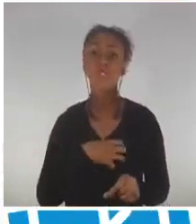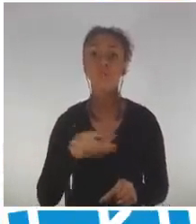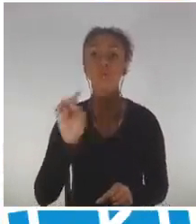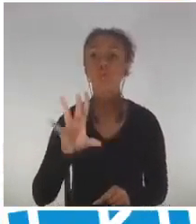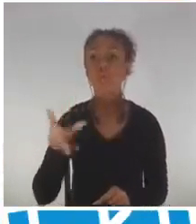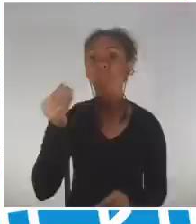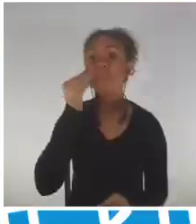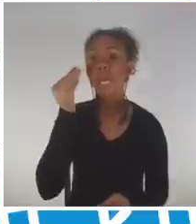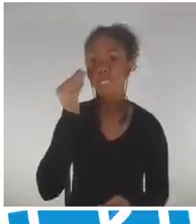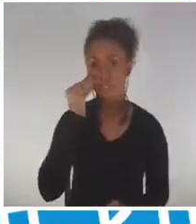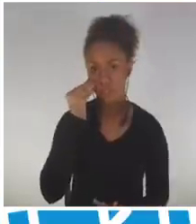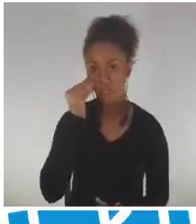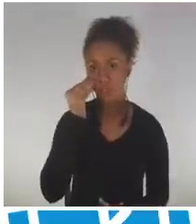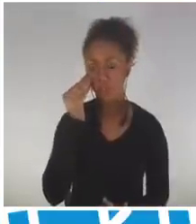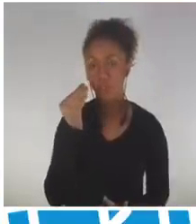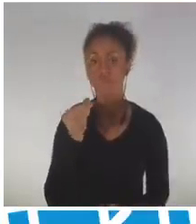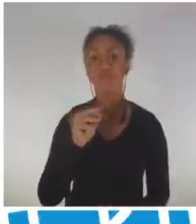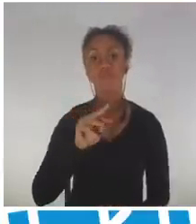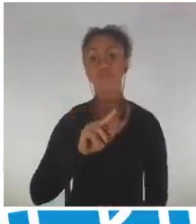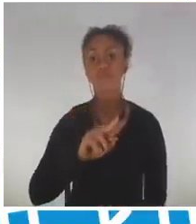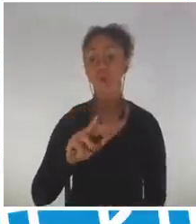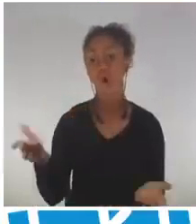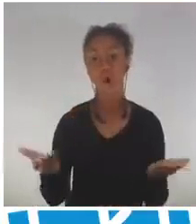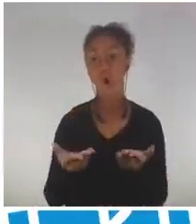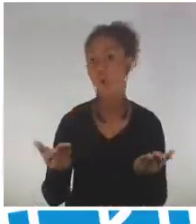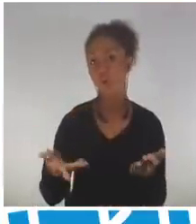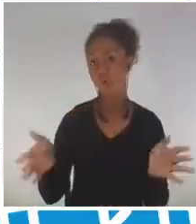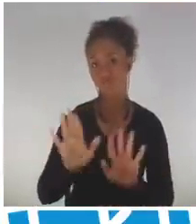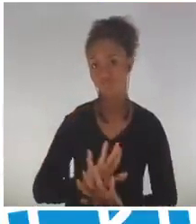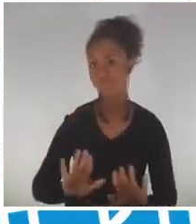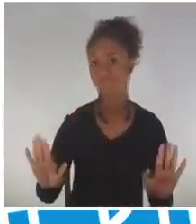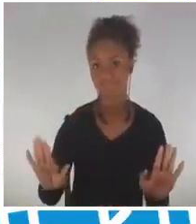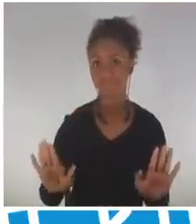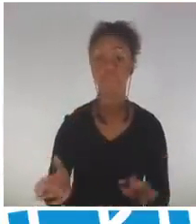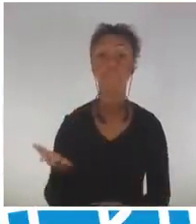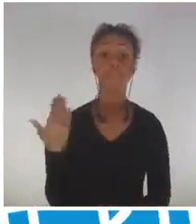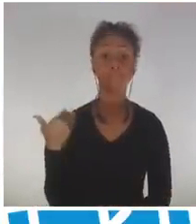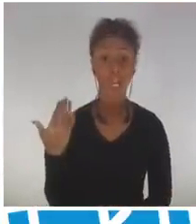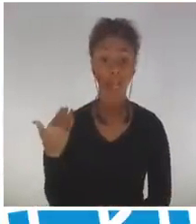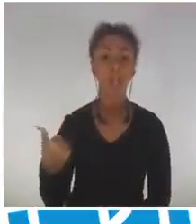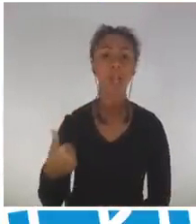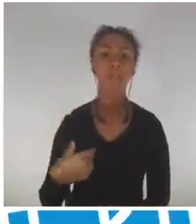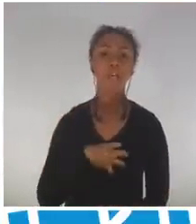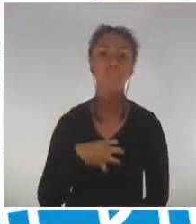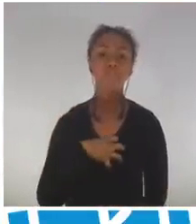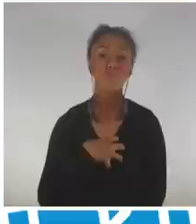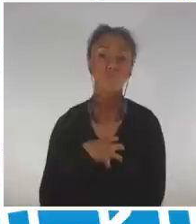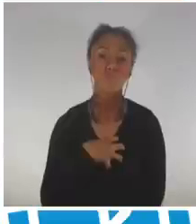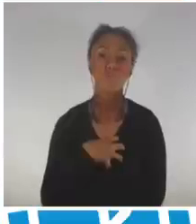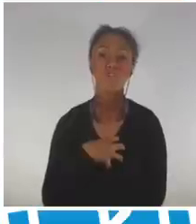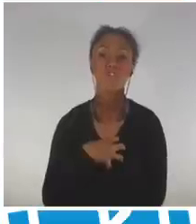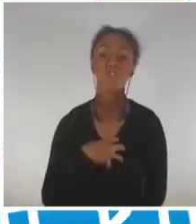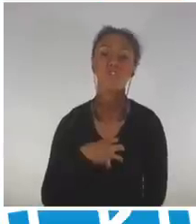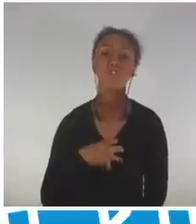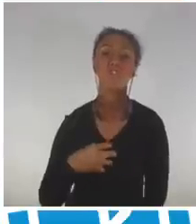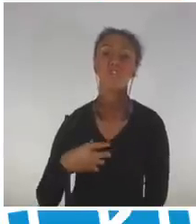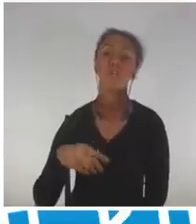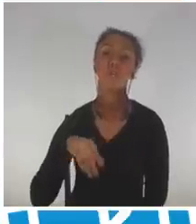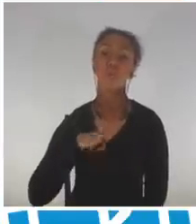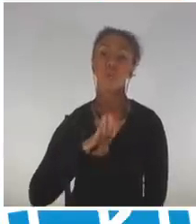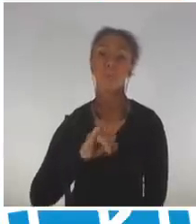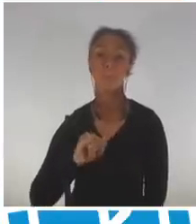não exatamente usado atualmente, na época o design, o famoso formato de BIB, né, de blocos